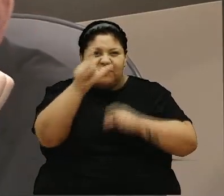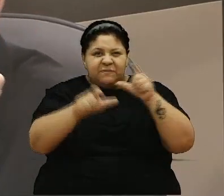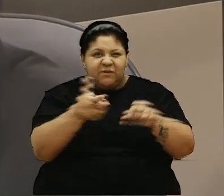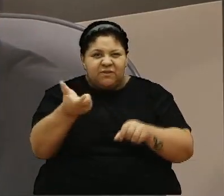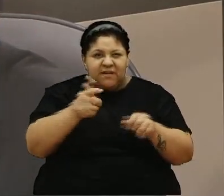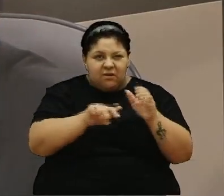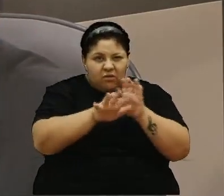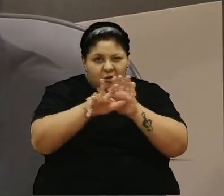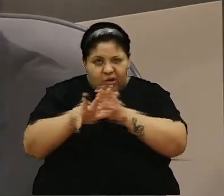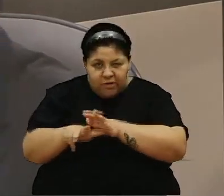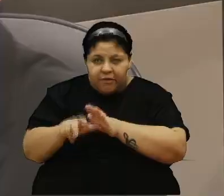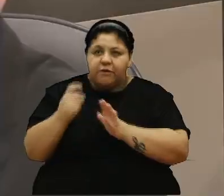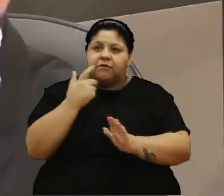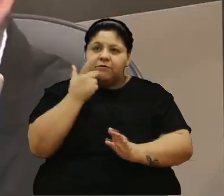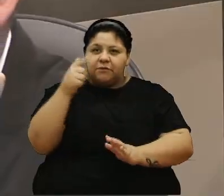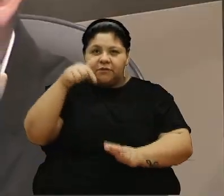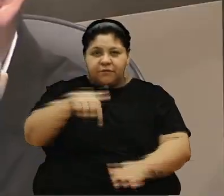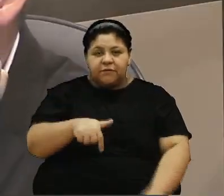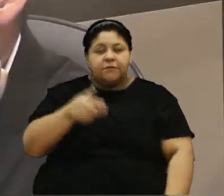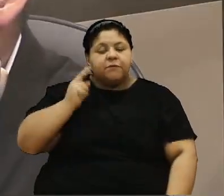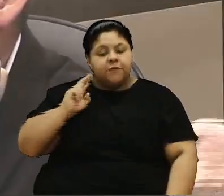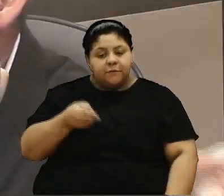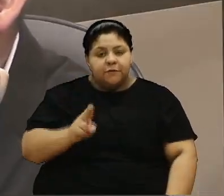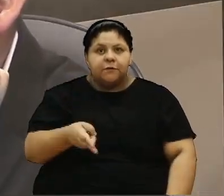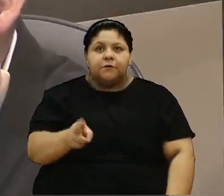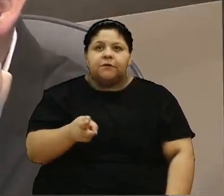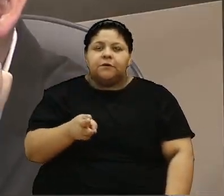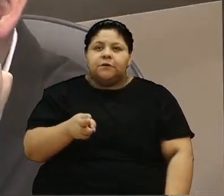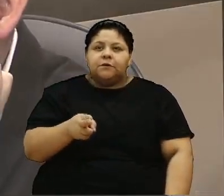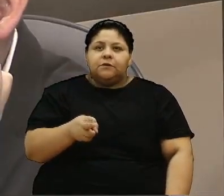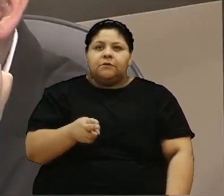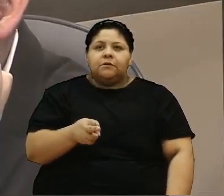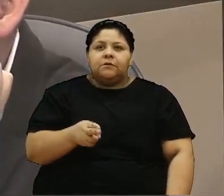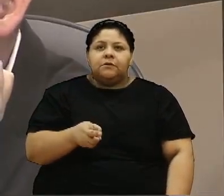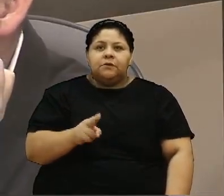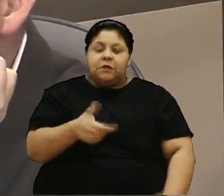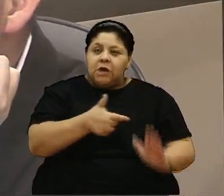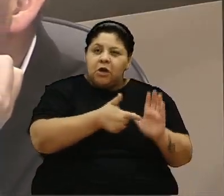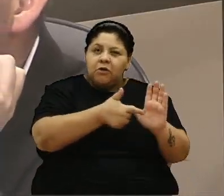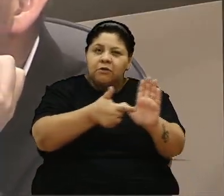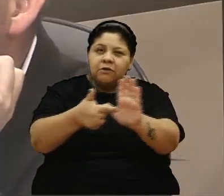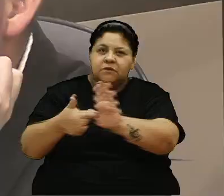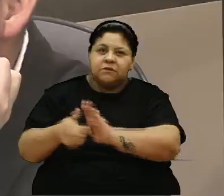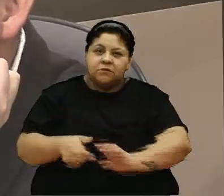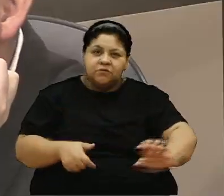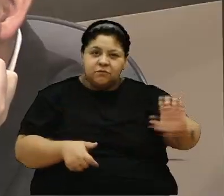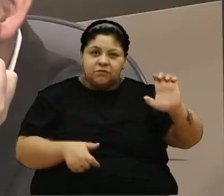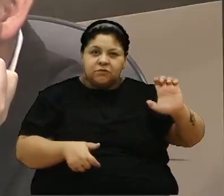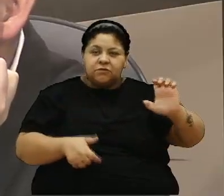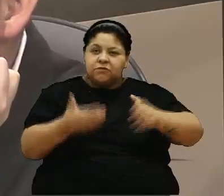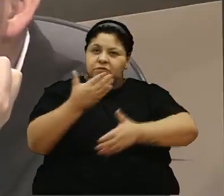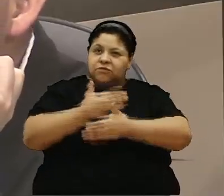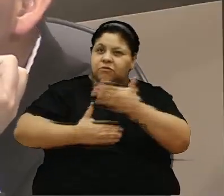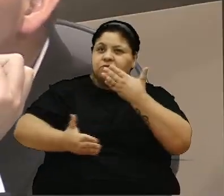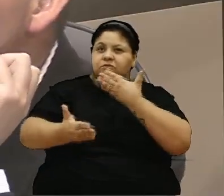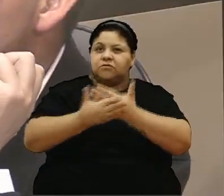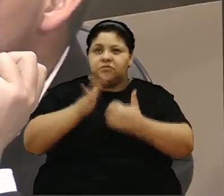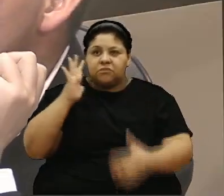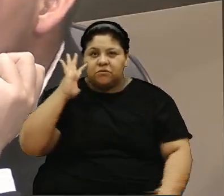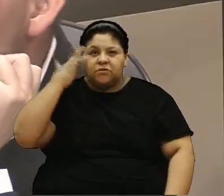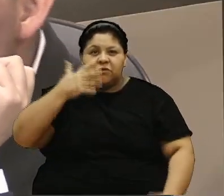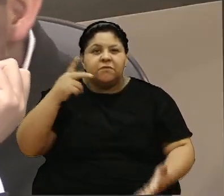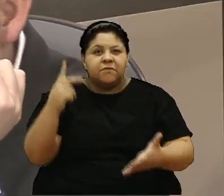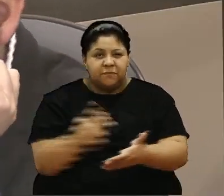também dizer aqui que a gente vai continuar minando cada vez mais e expondo aqui a esquerda e tudo o que ocorre de